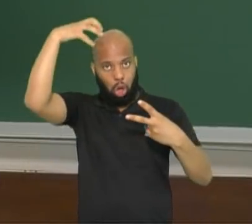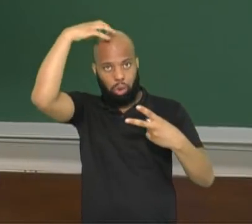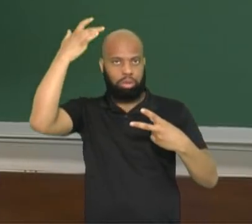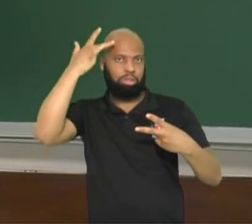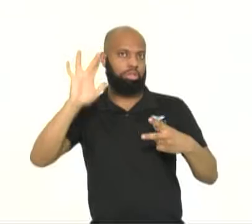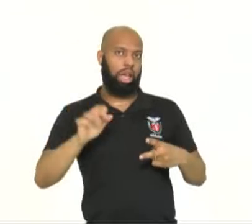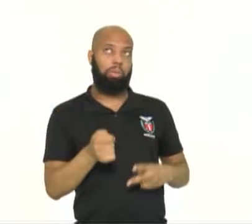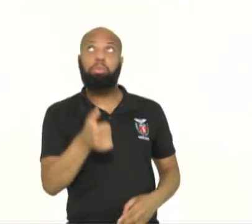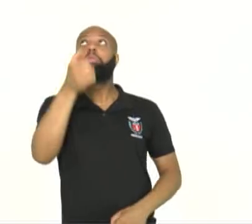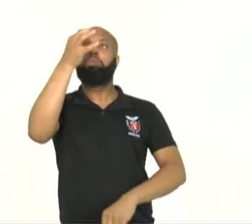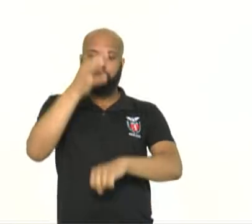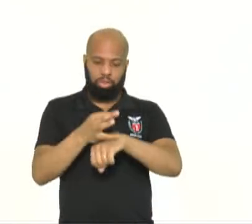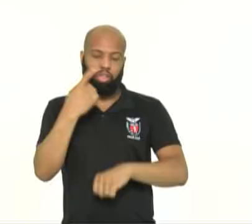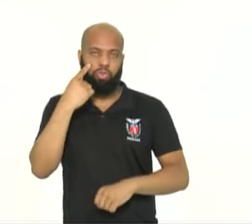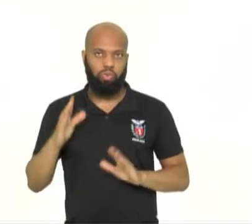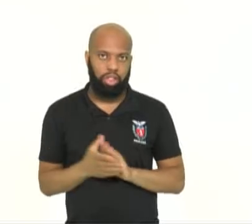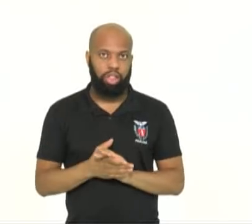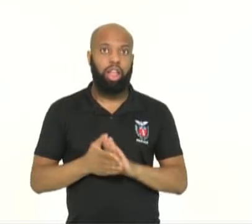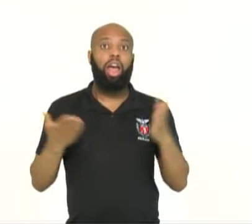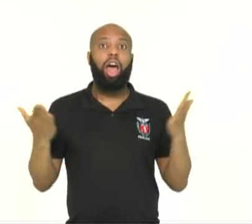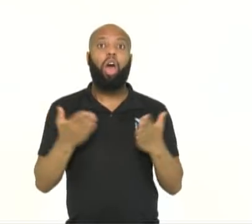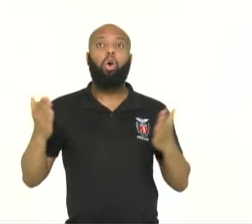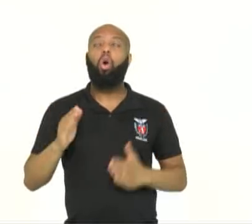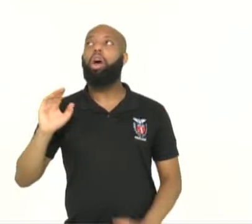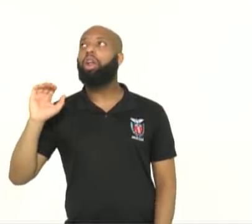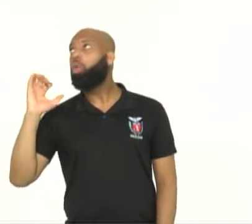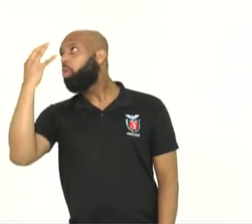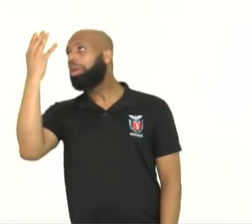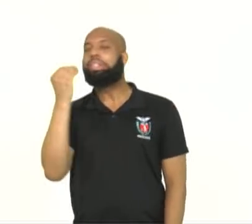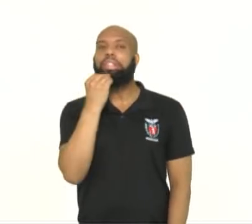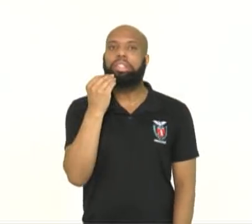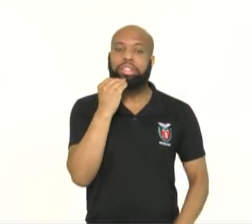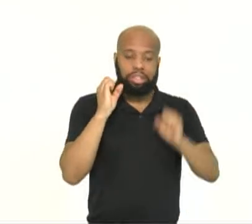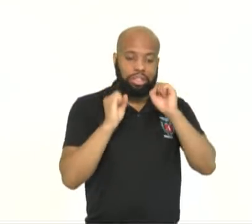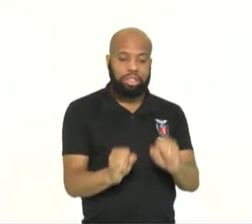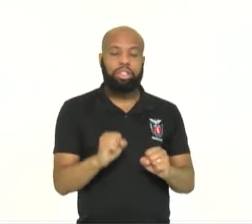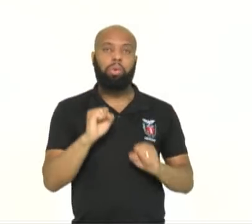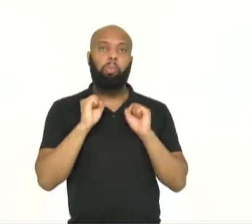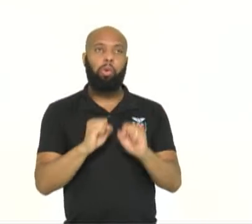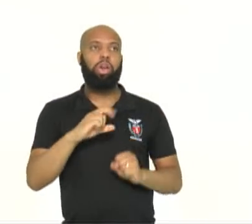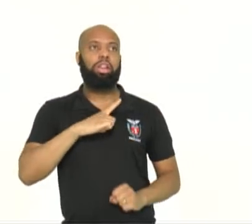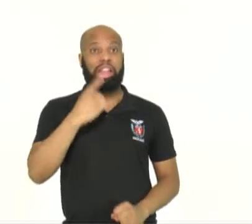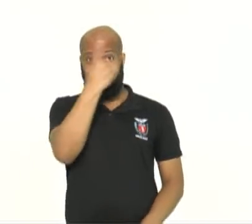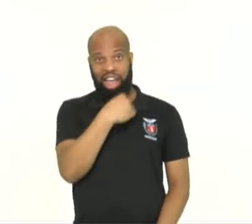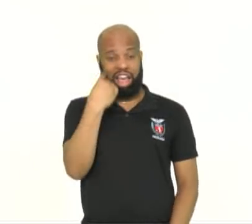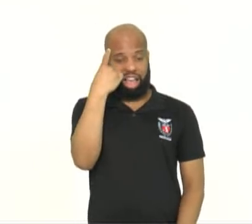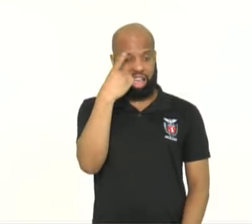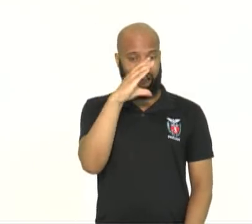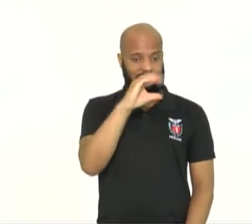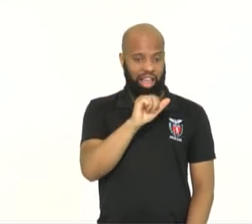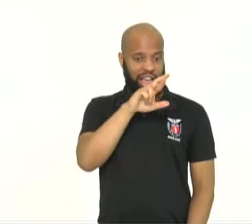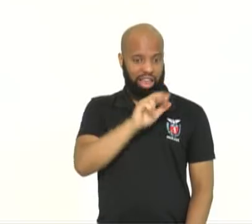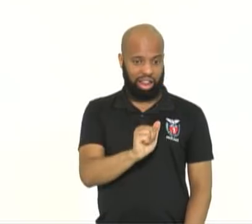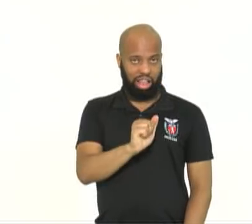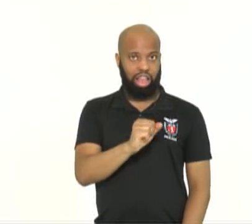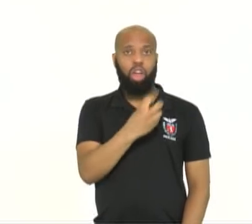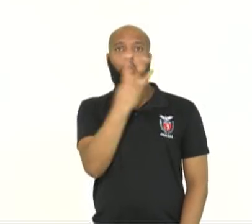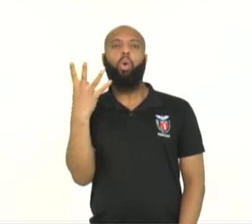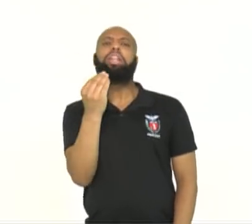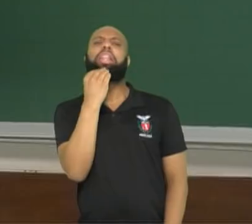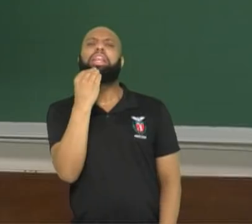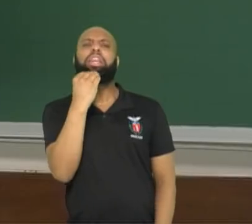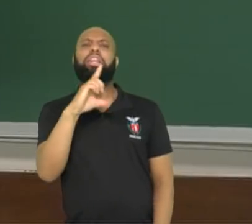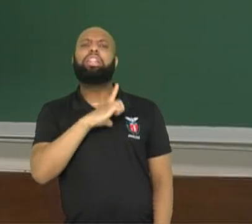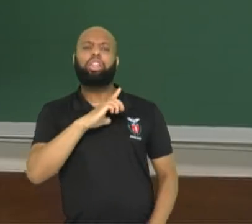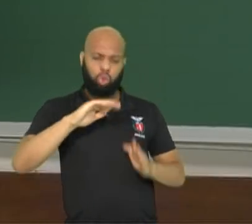qual seria a probabilidade, qual seria a possibilidade de sair cara, por exemplo? Quantas possibilidades eu tenho no